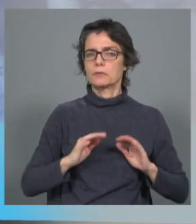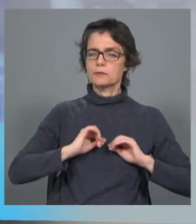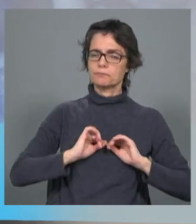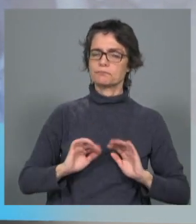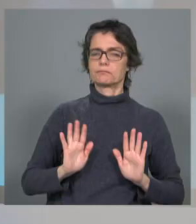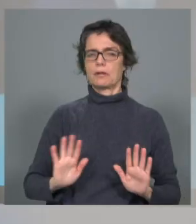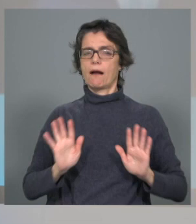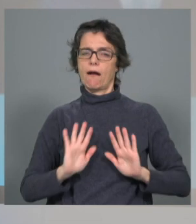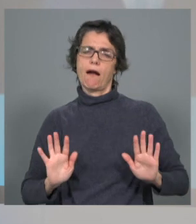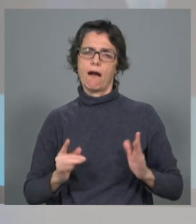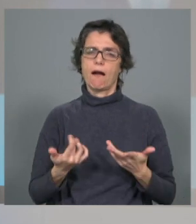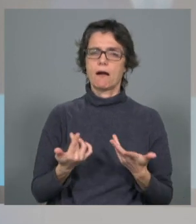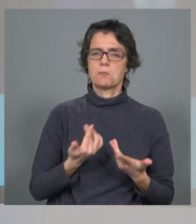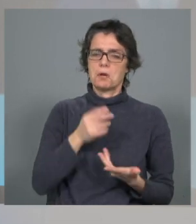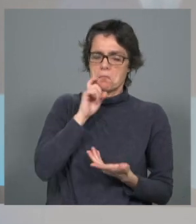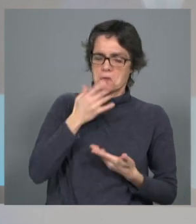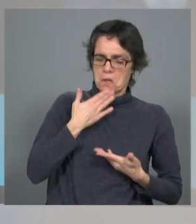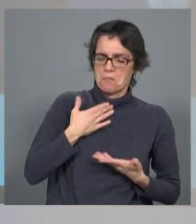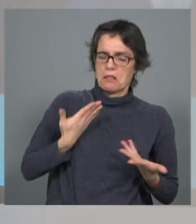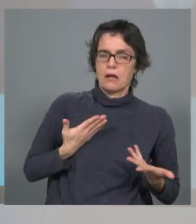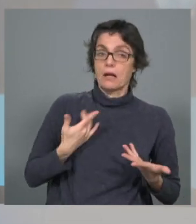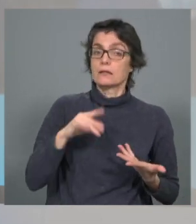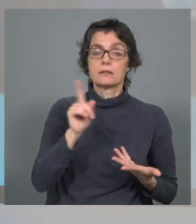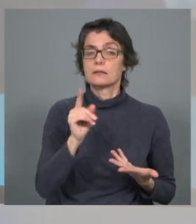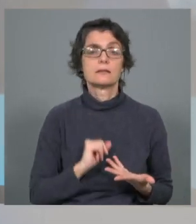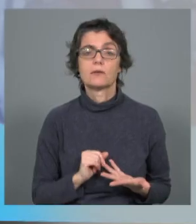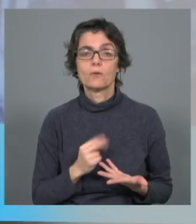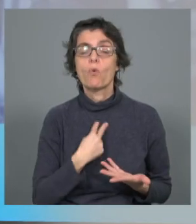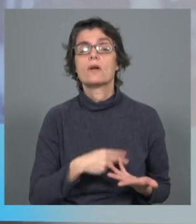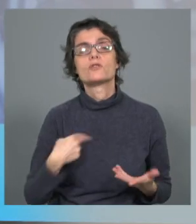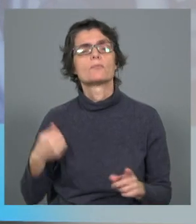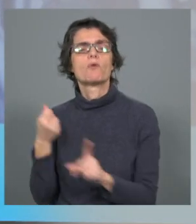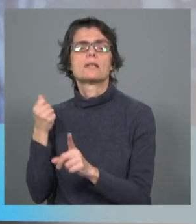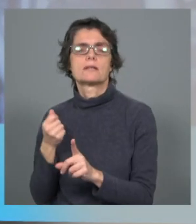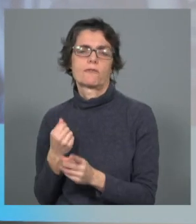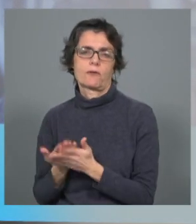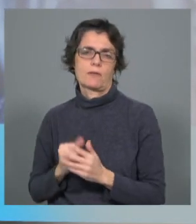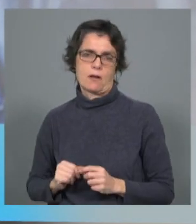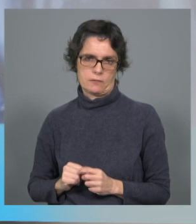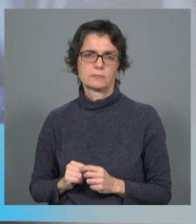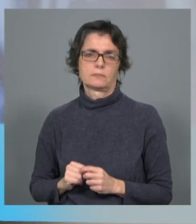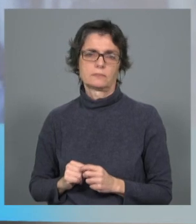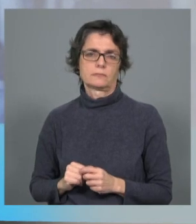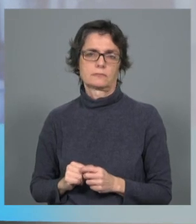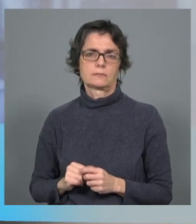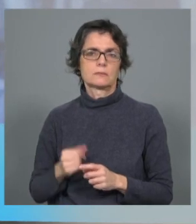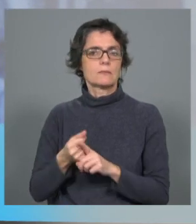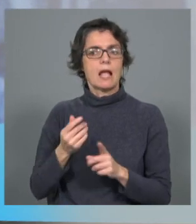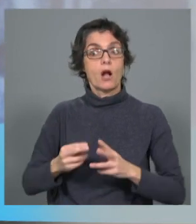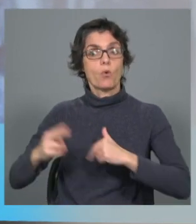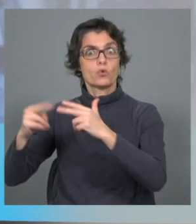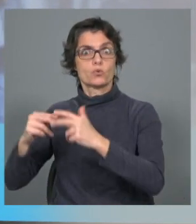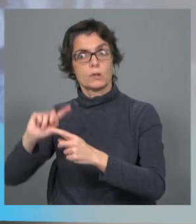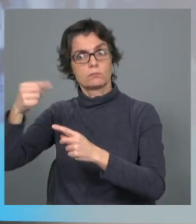é? De segurança, mas um cristianismo chamado a lançar-se, a ir ao largo, a construir, a